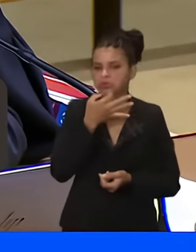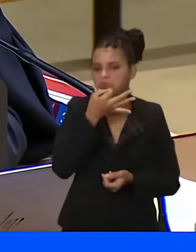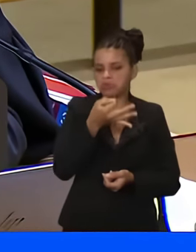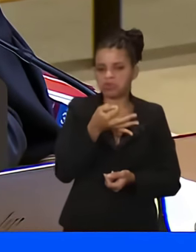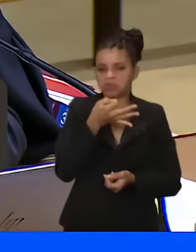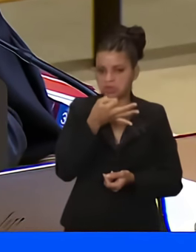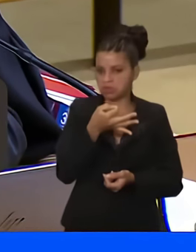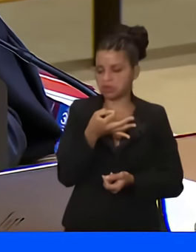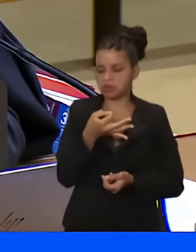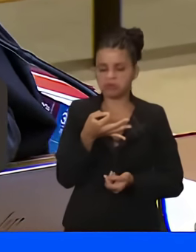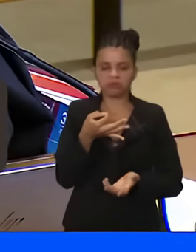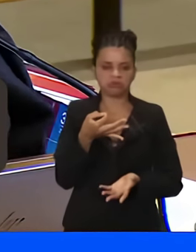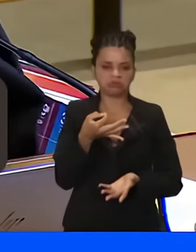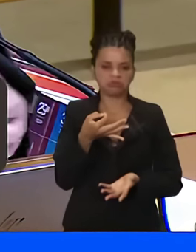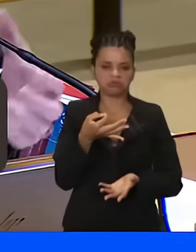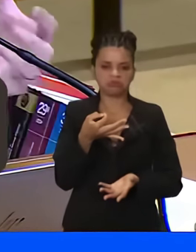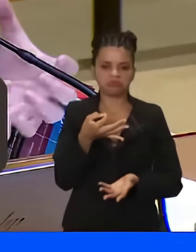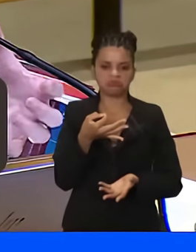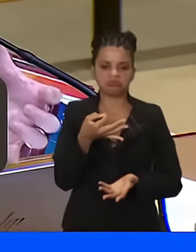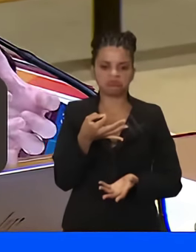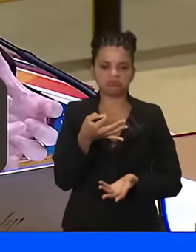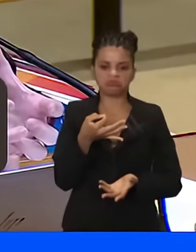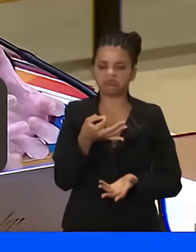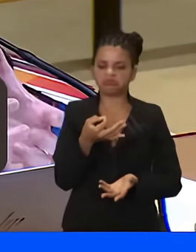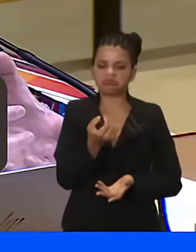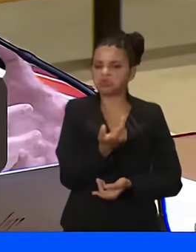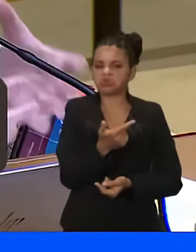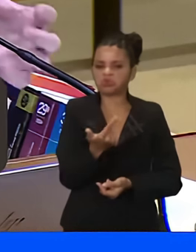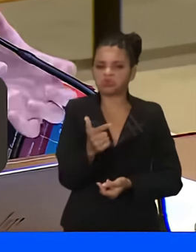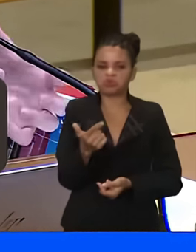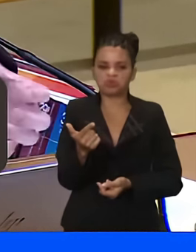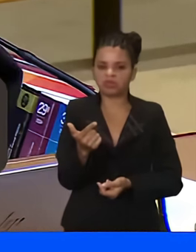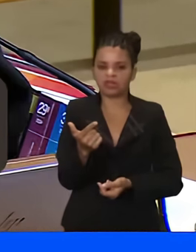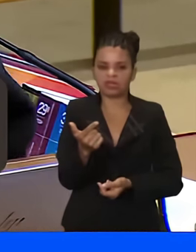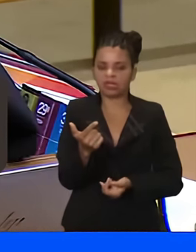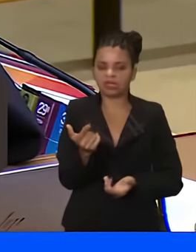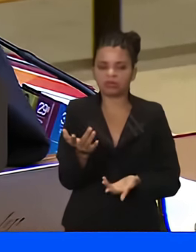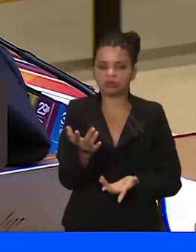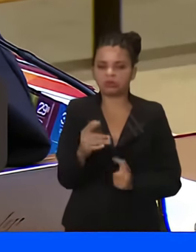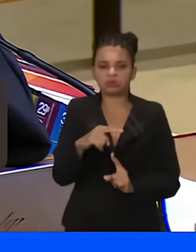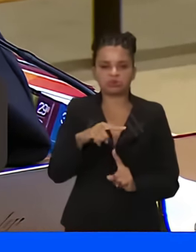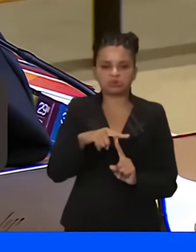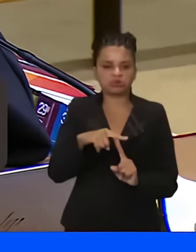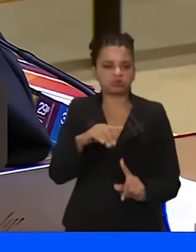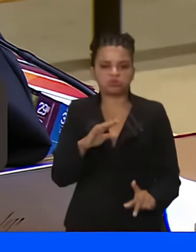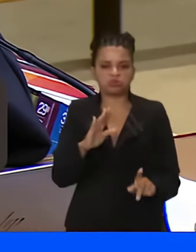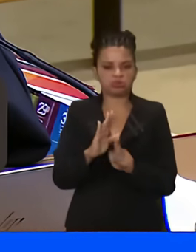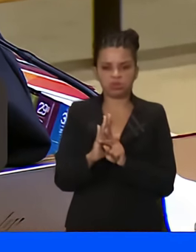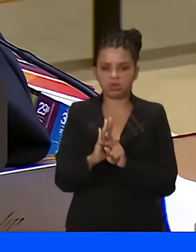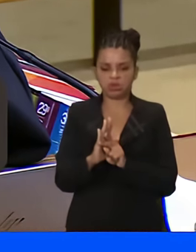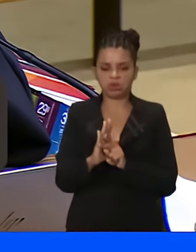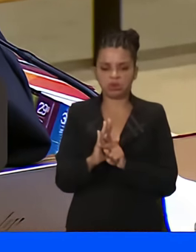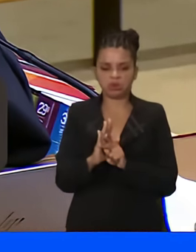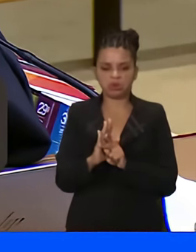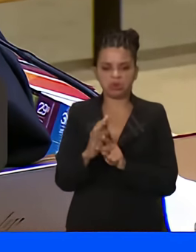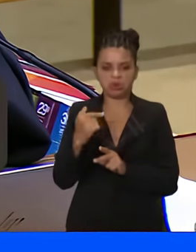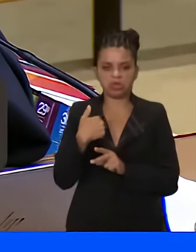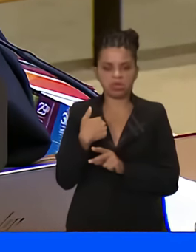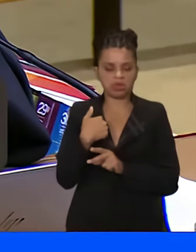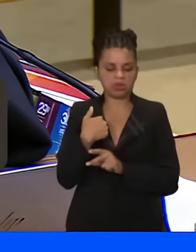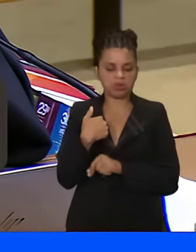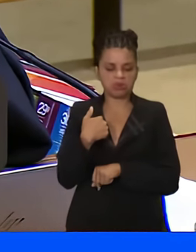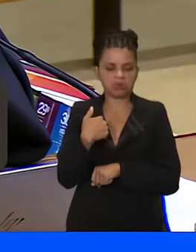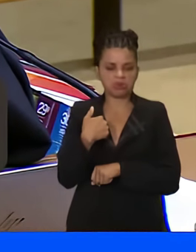aqui algo específico que justifique eu impor